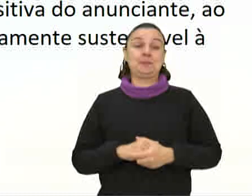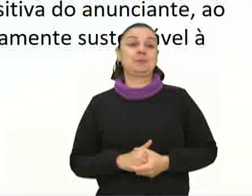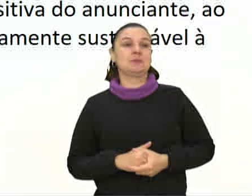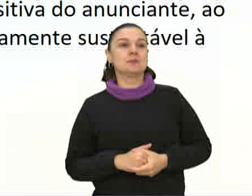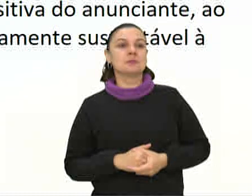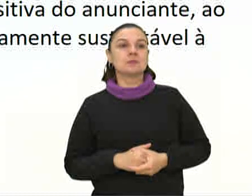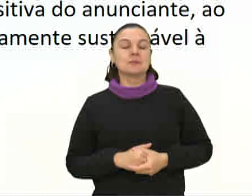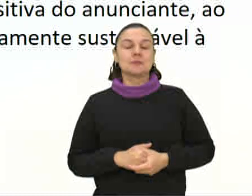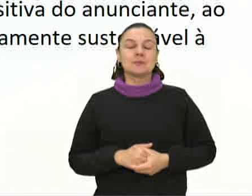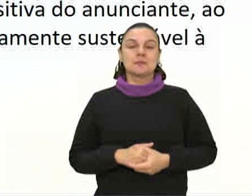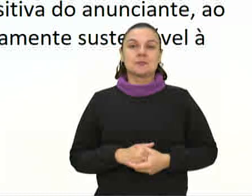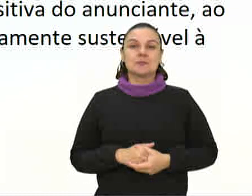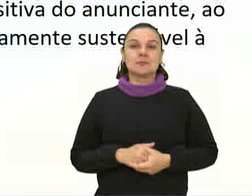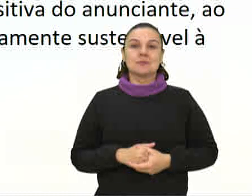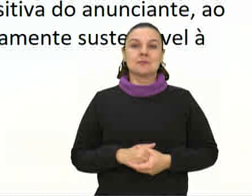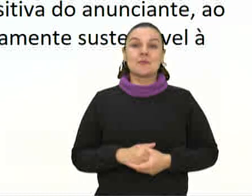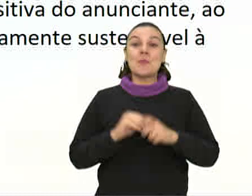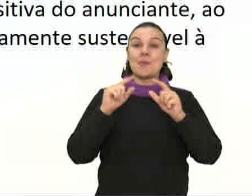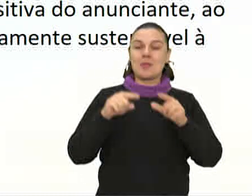vocês.